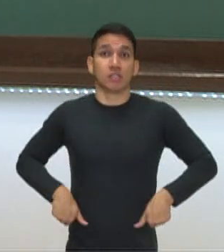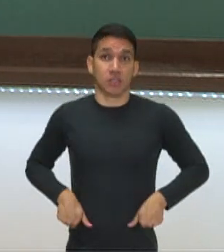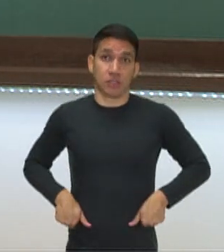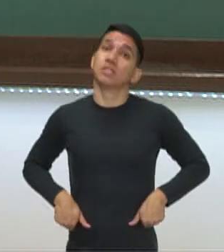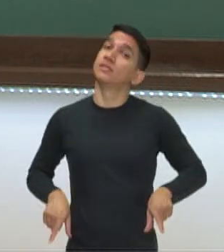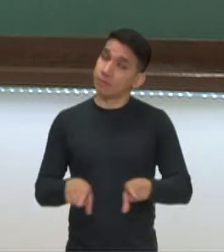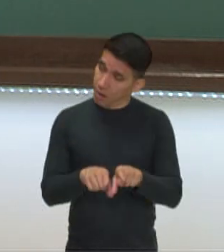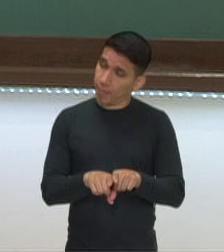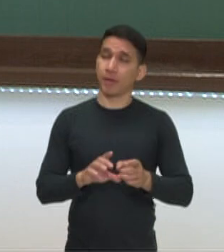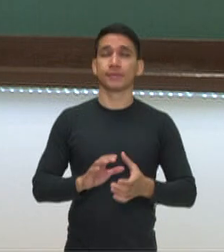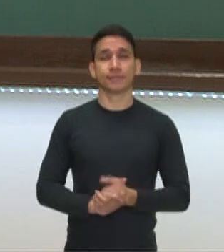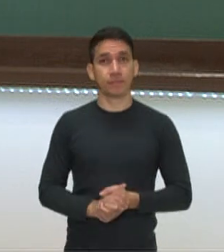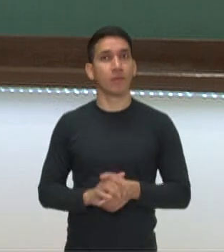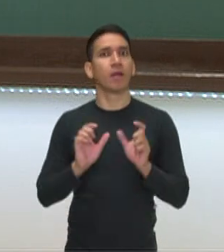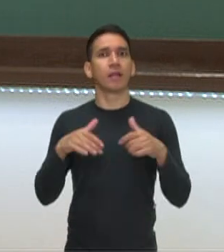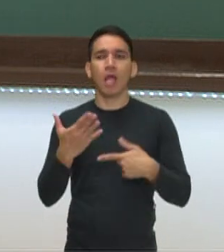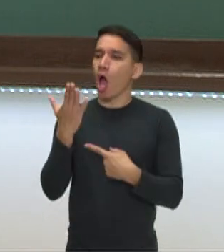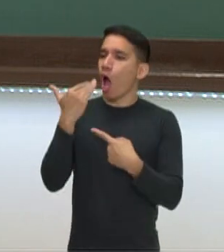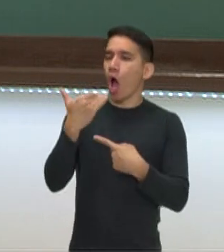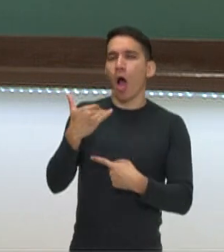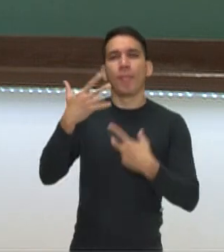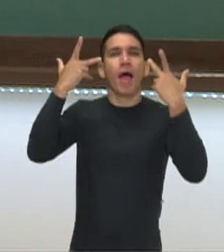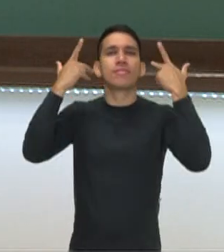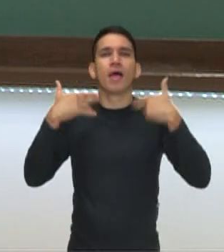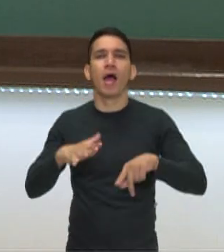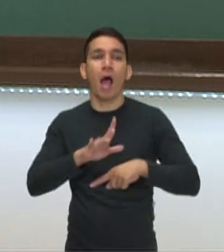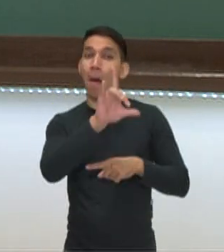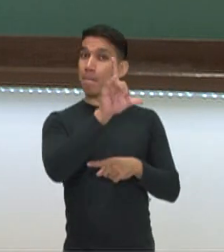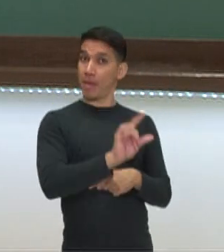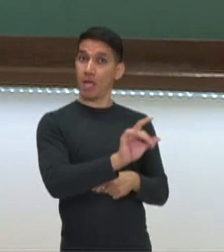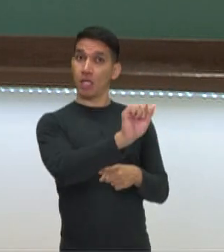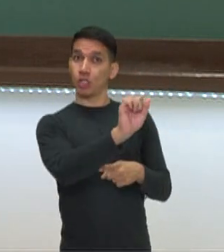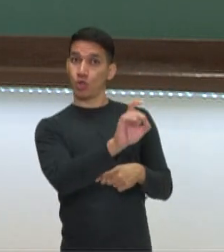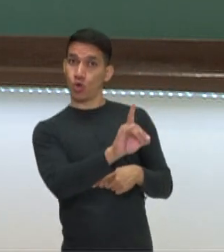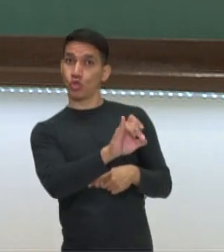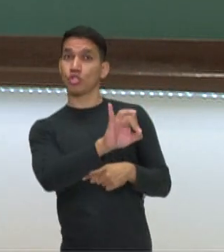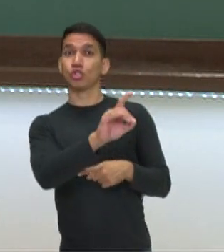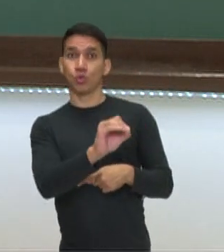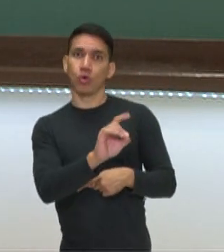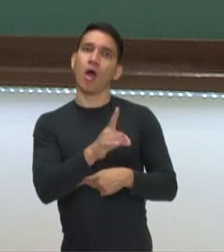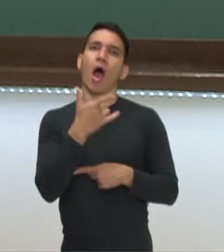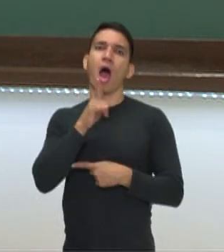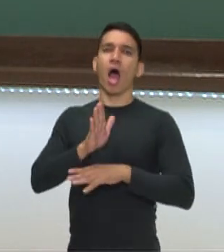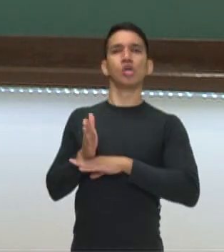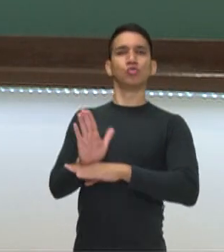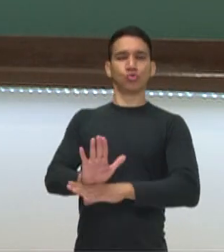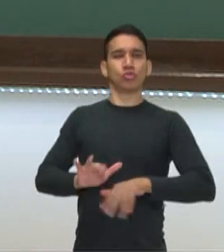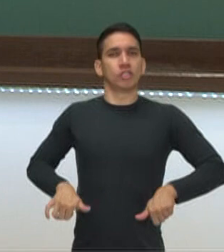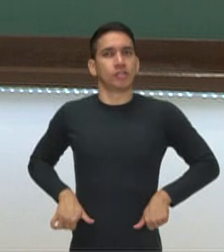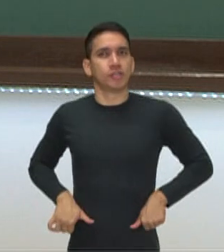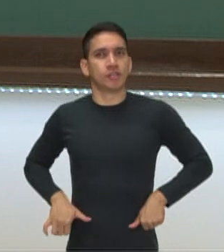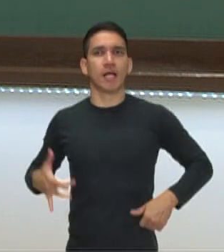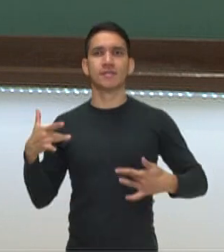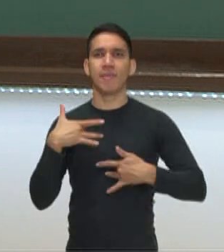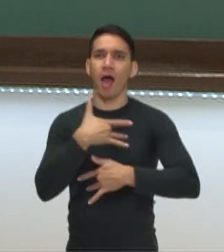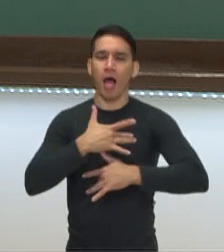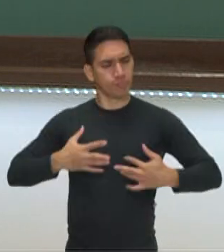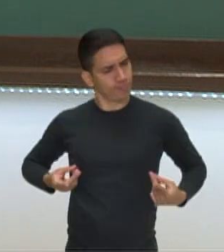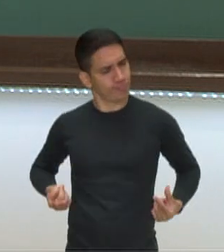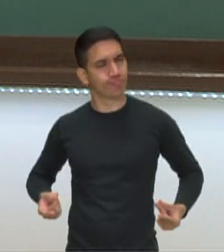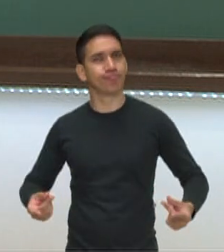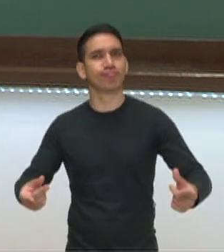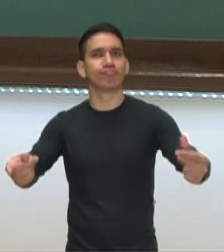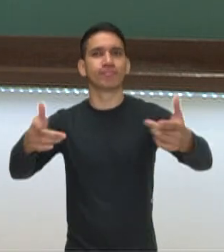por exemplo, mais natural, com menos sódio, vai ajudar a manter a integridade dos rins a longo